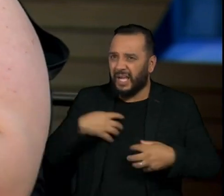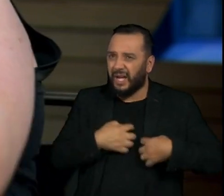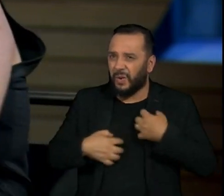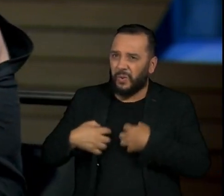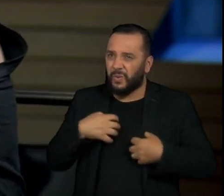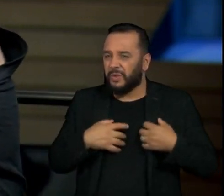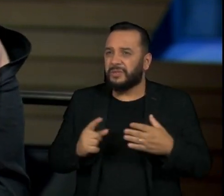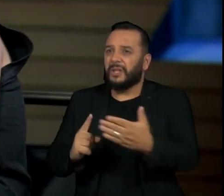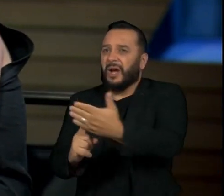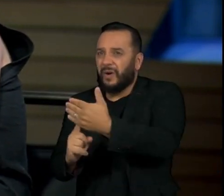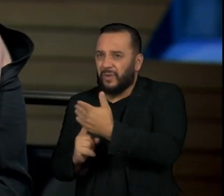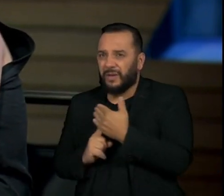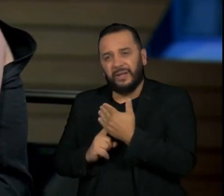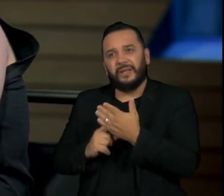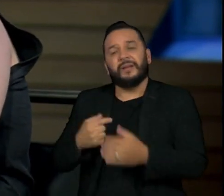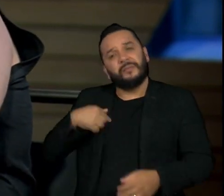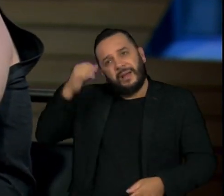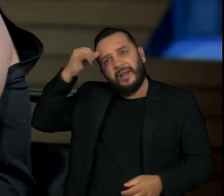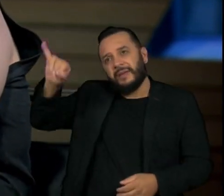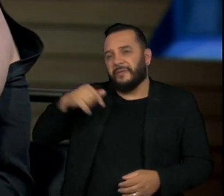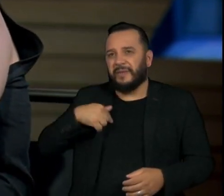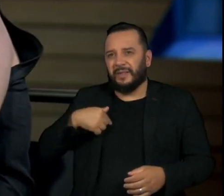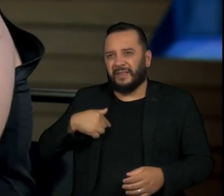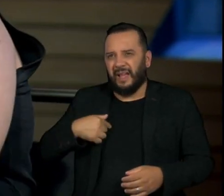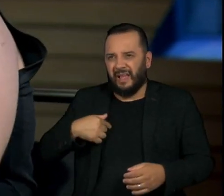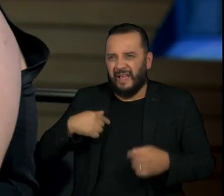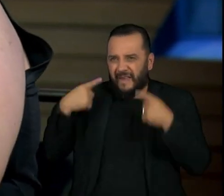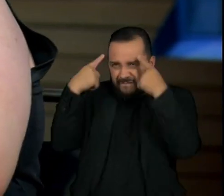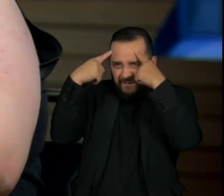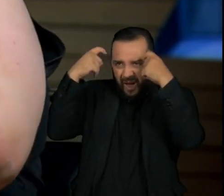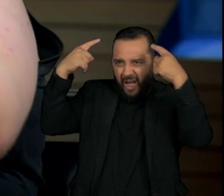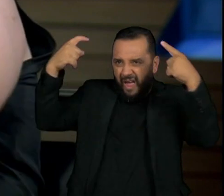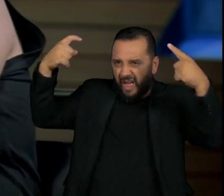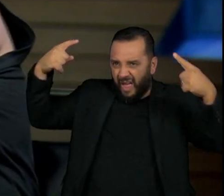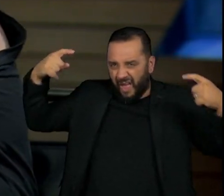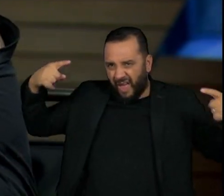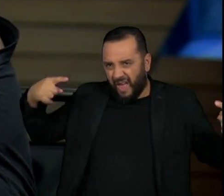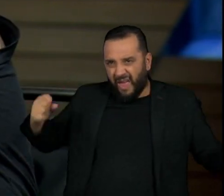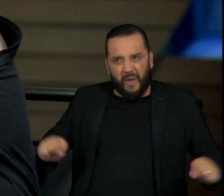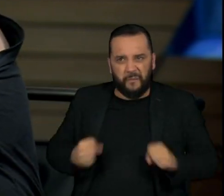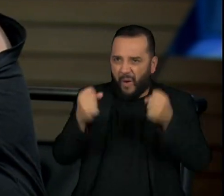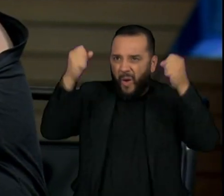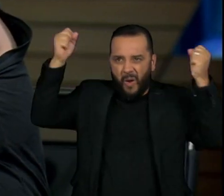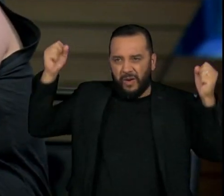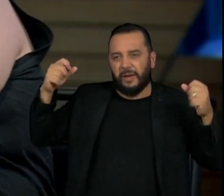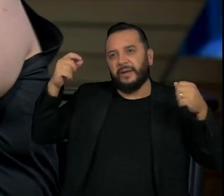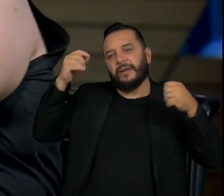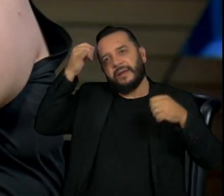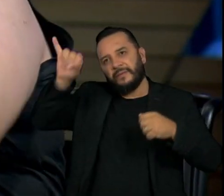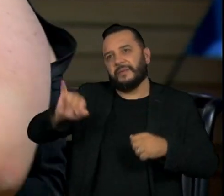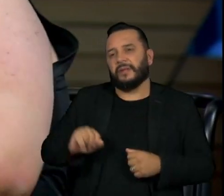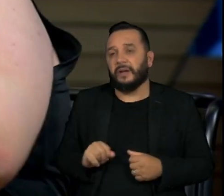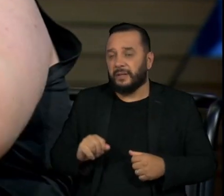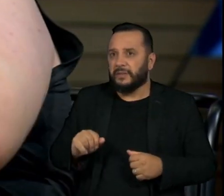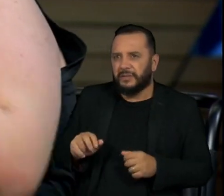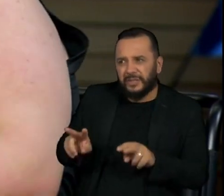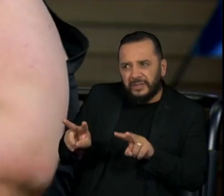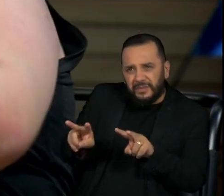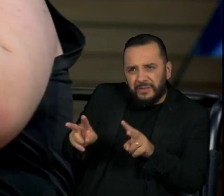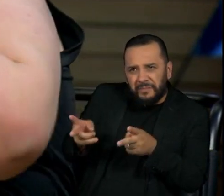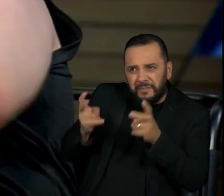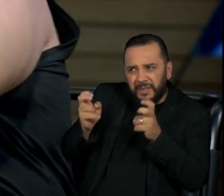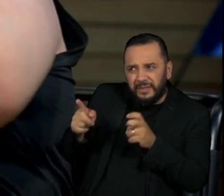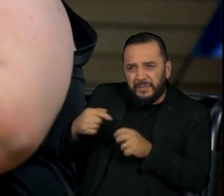para que ela não se radicalize. Não é esperando encontrar o sinal para apontar um radical. É impedir que este